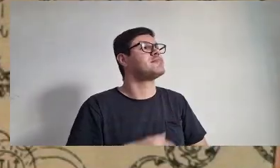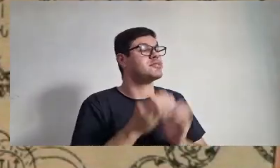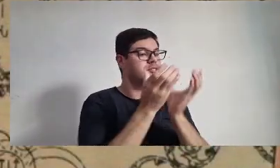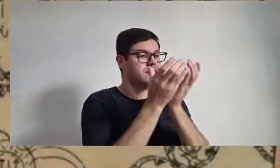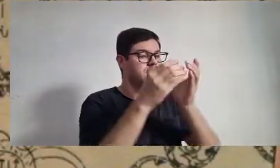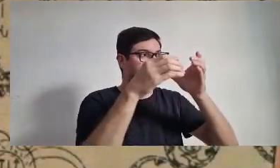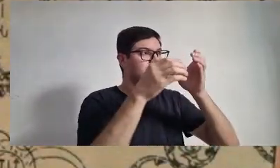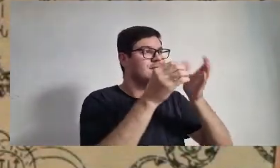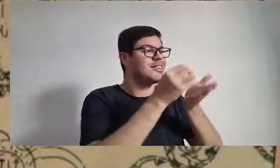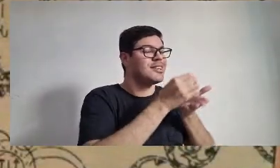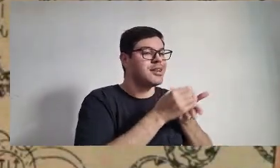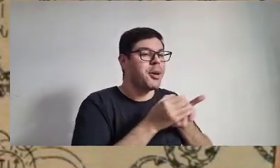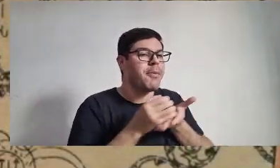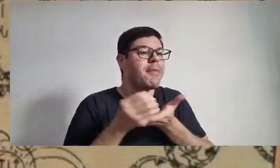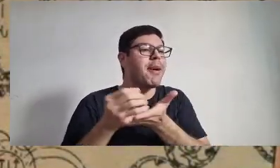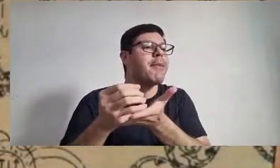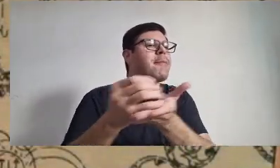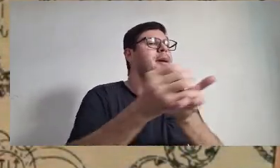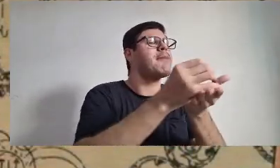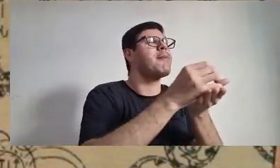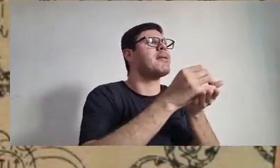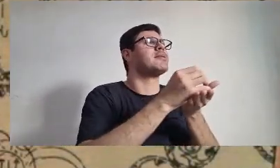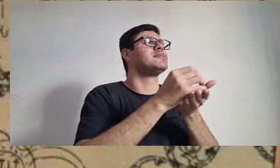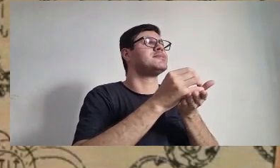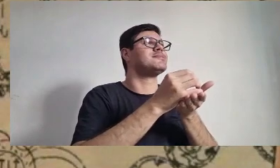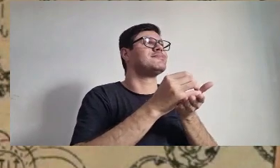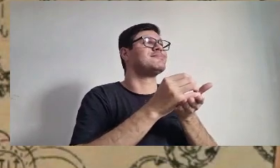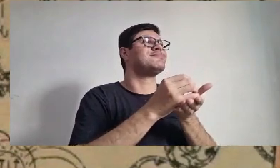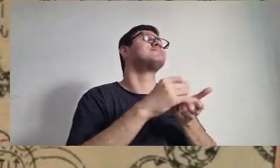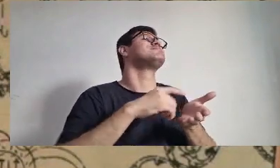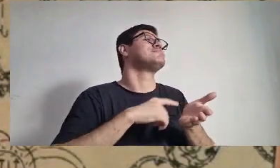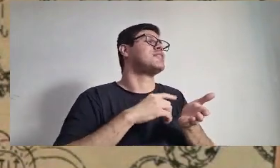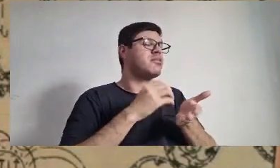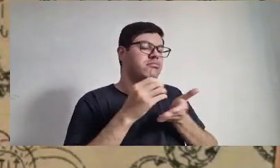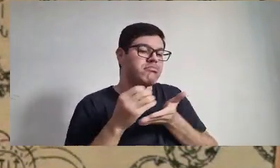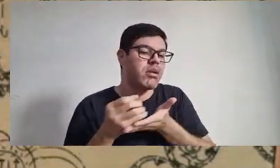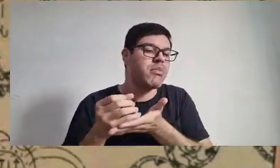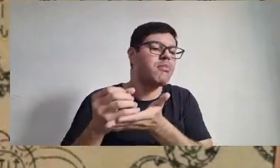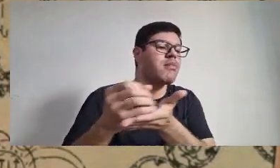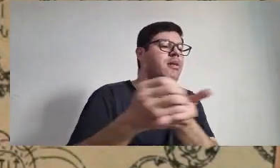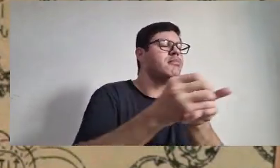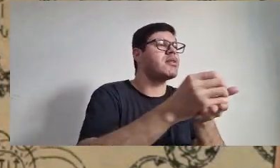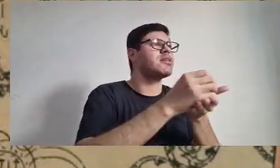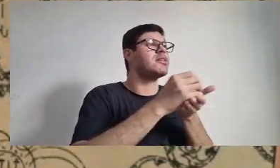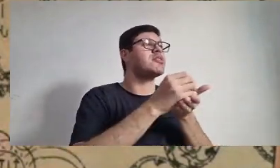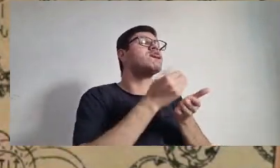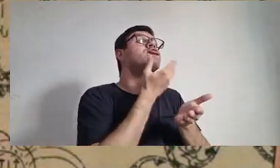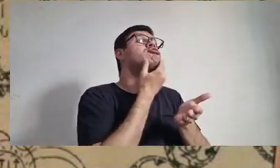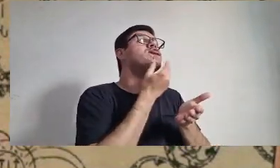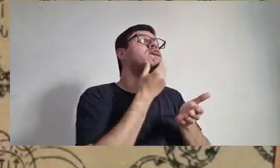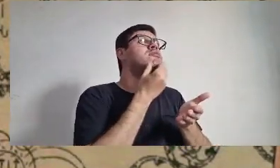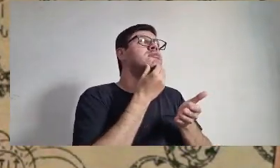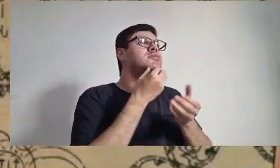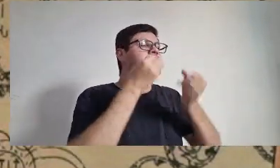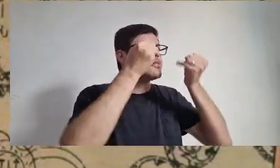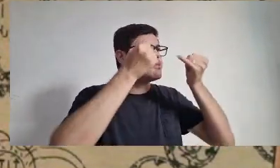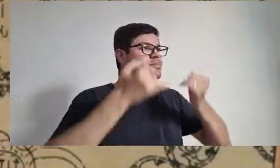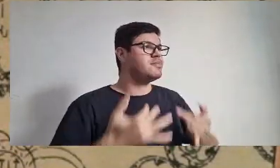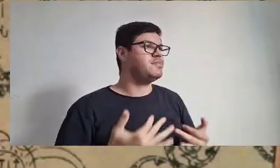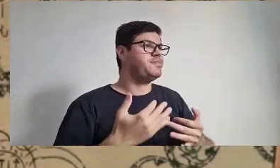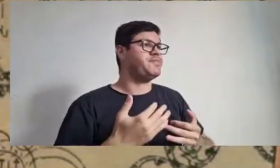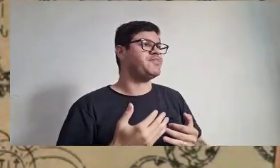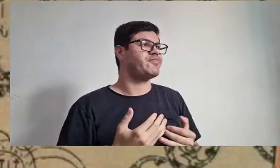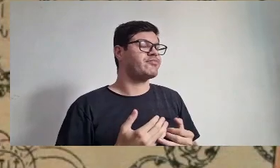passa de mim este cálice, se for possível, Pai. Todavia não se faça a minha vontade. E ele falava como homem, não falava como Deus. Porque na Bíblia,